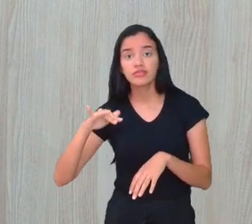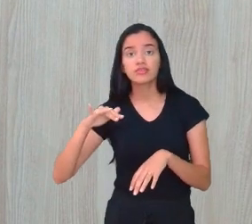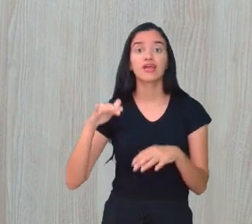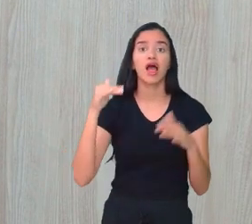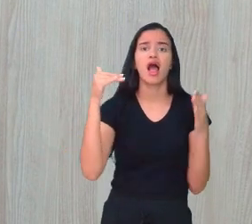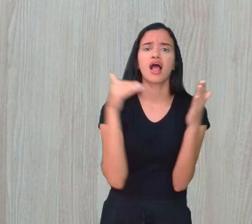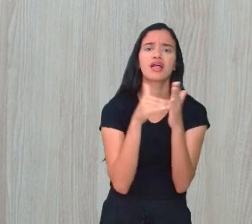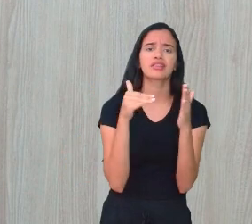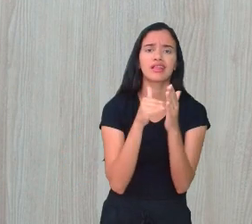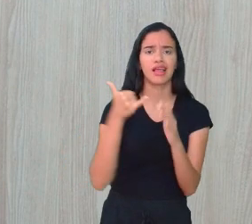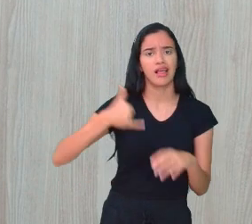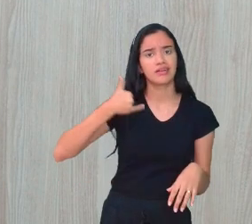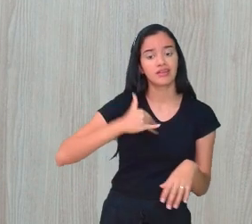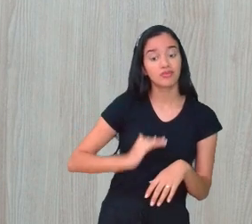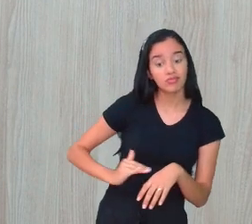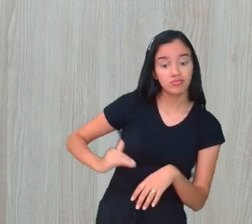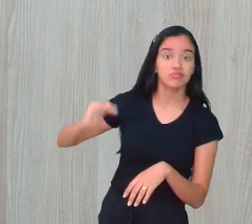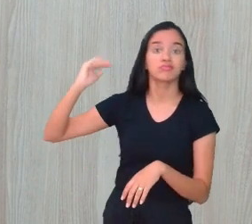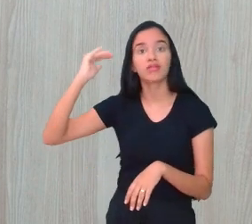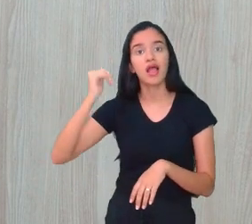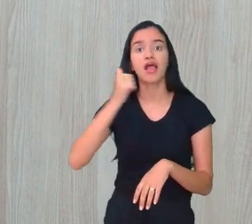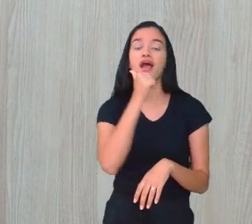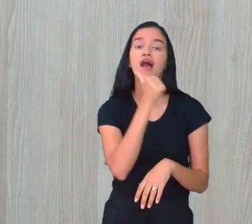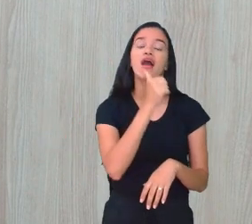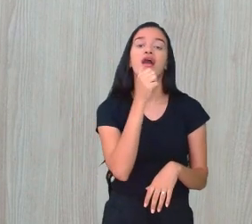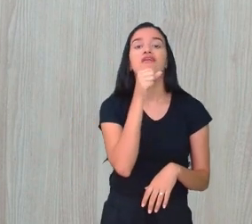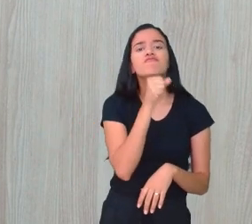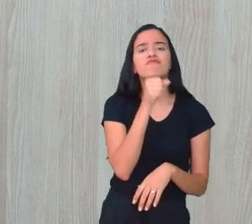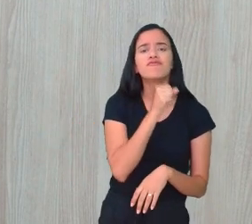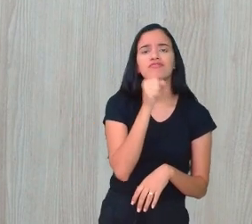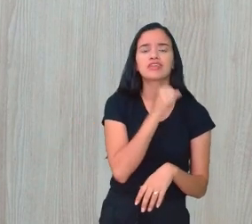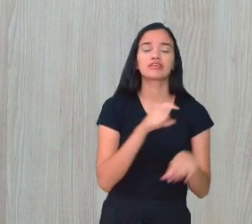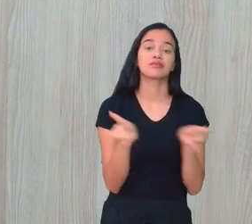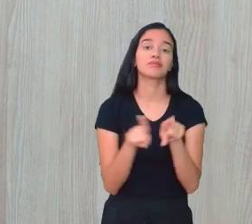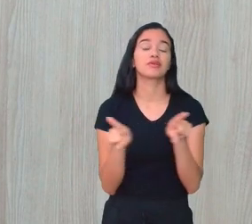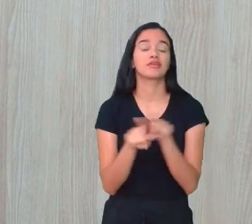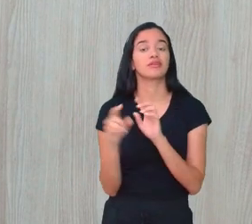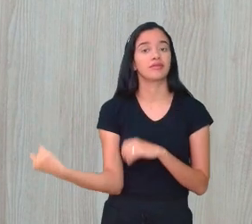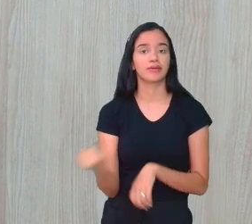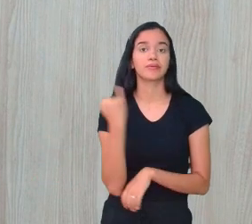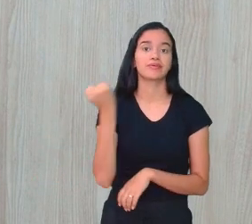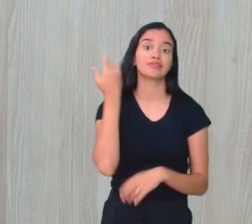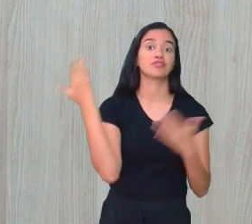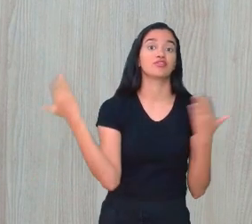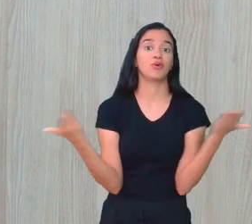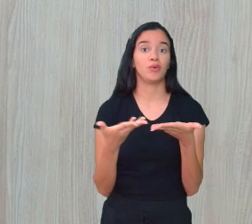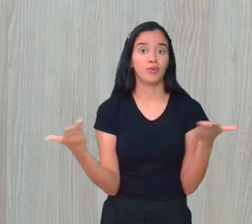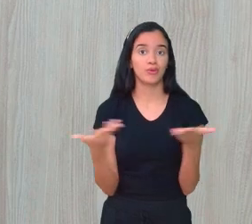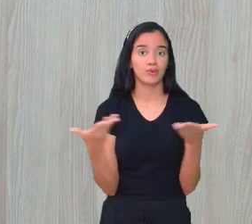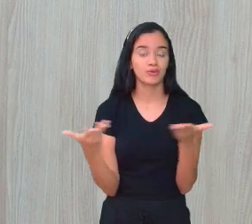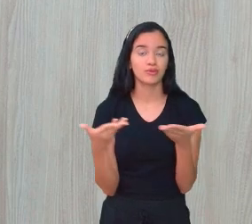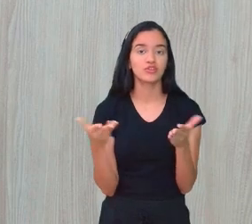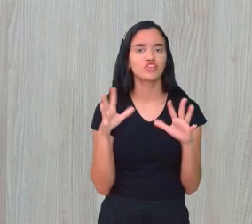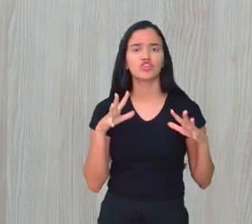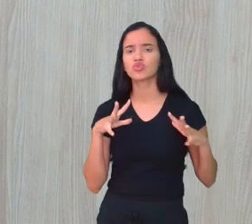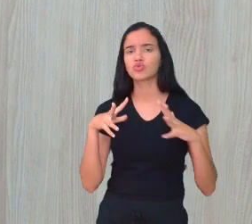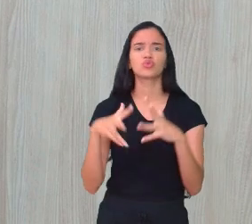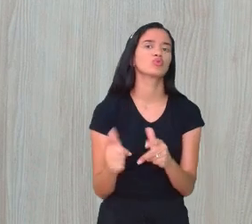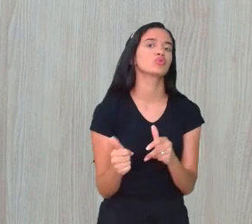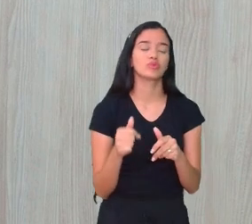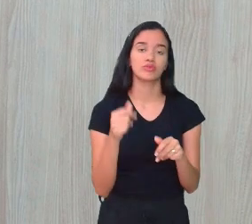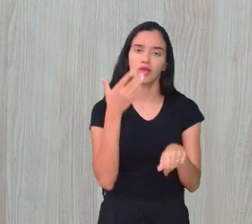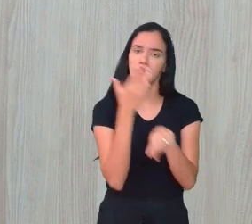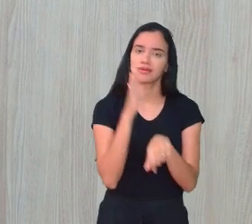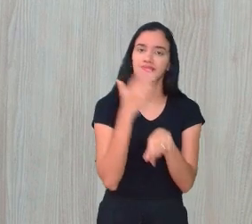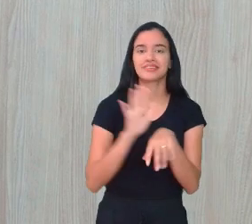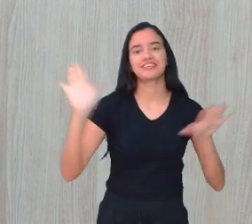até a idade adulta, a velhice, né? Então, aí é muito importante hoje em dia. É importante que todos façam, tá certo?